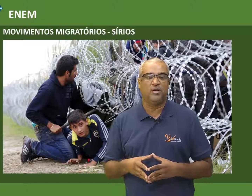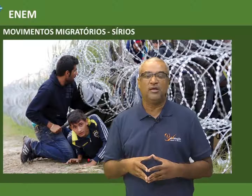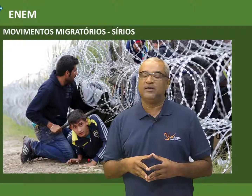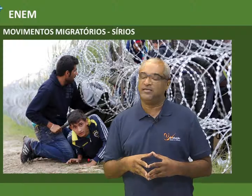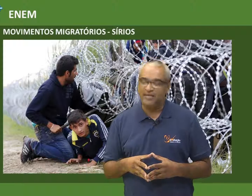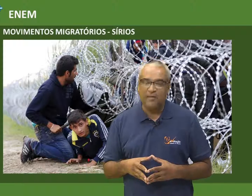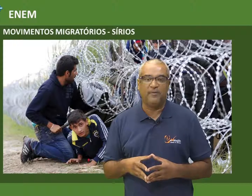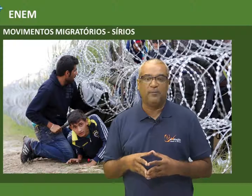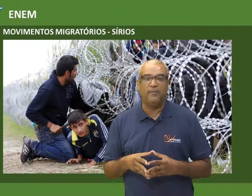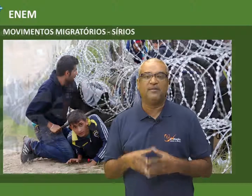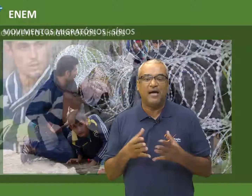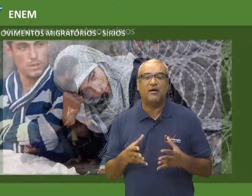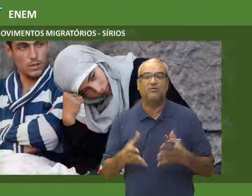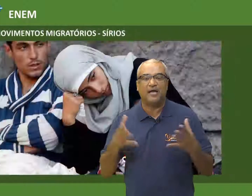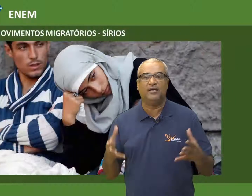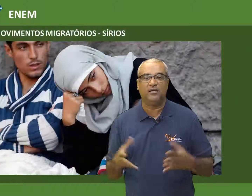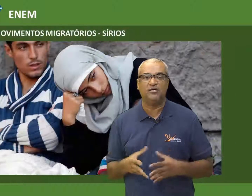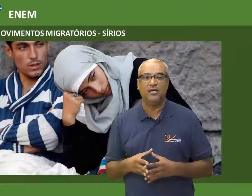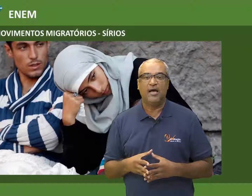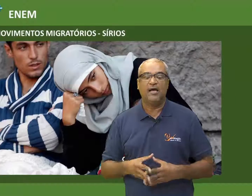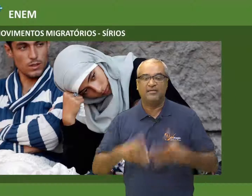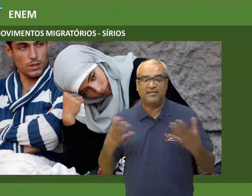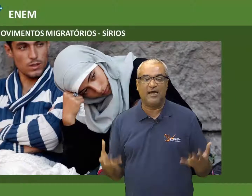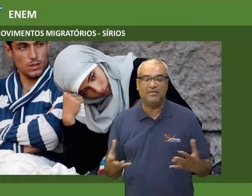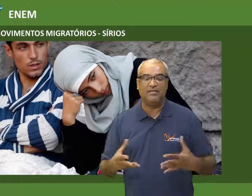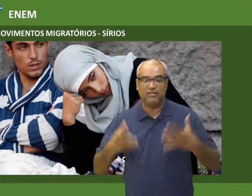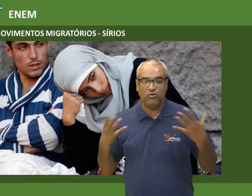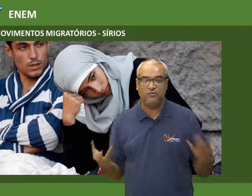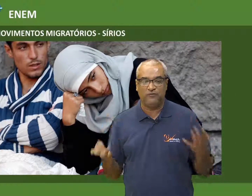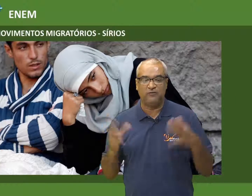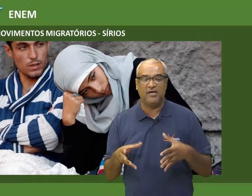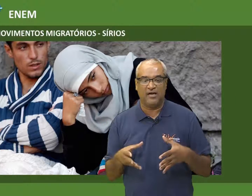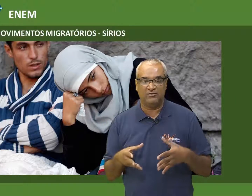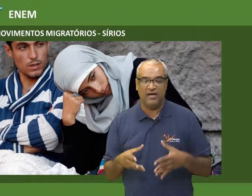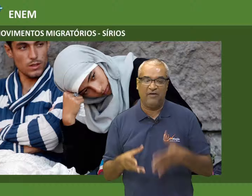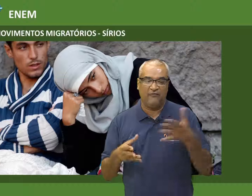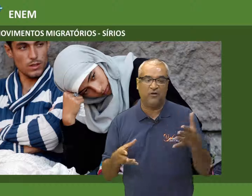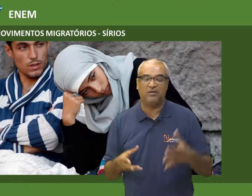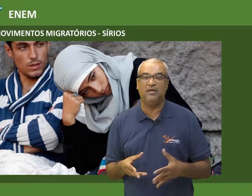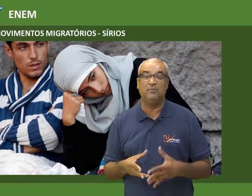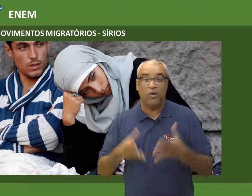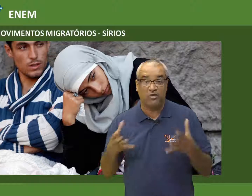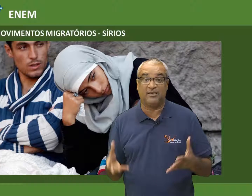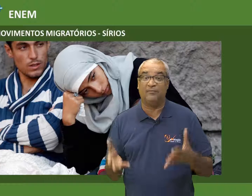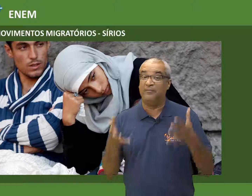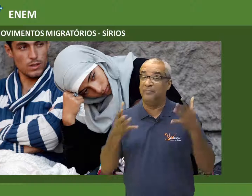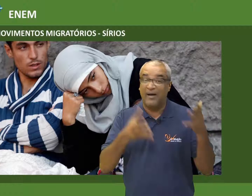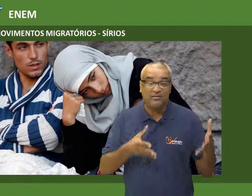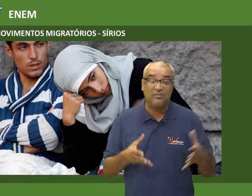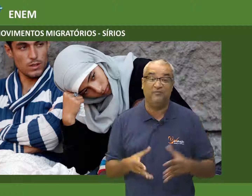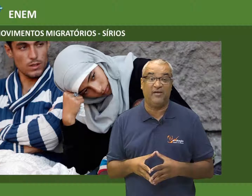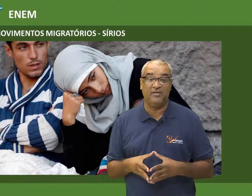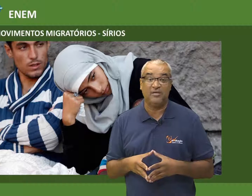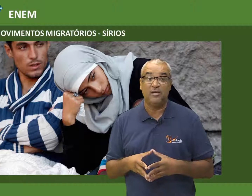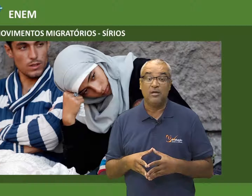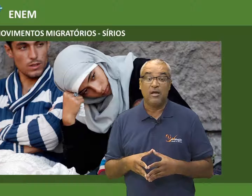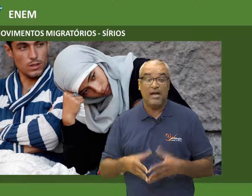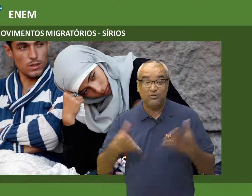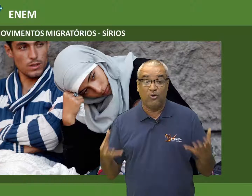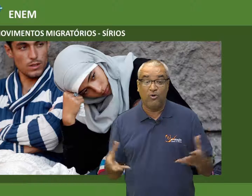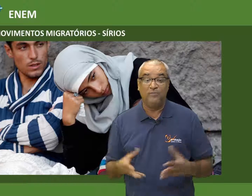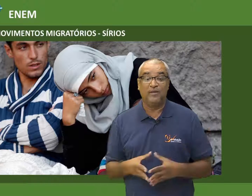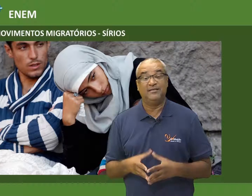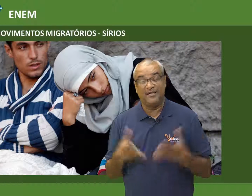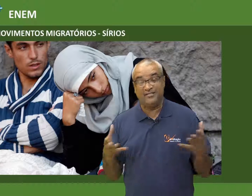conservadores que sempre empinaram o nariz à entrada desse grupo de refugiados. A foto aí mostra, mais uma vez,